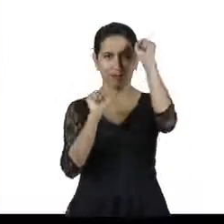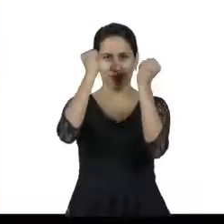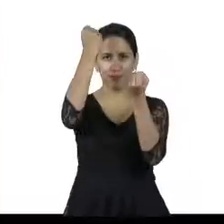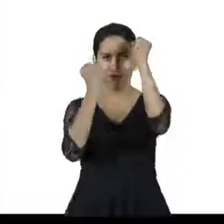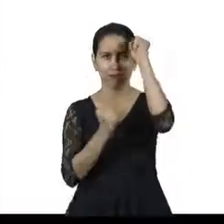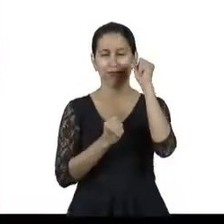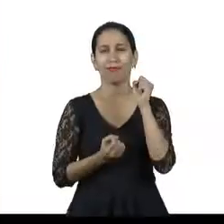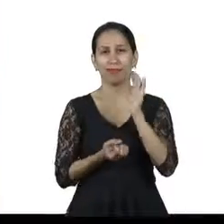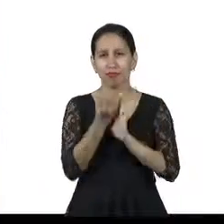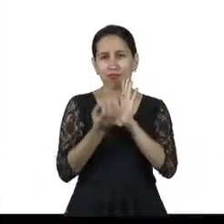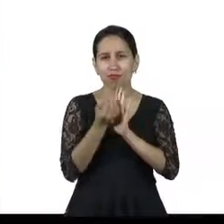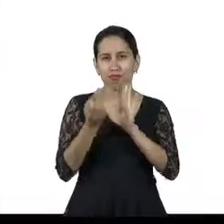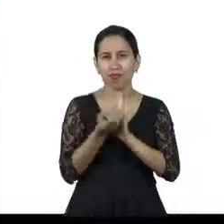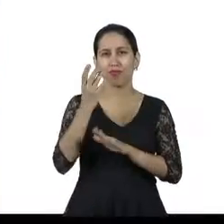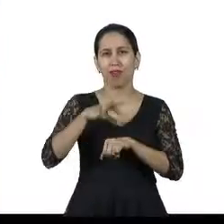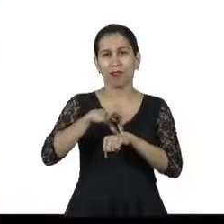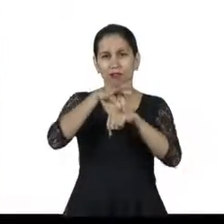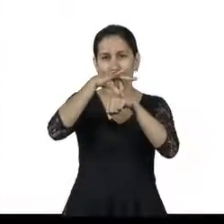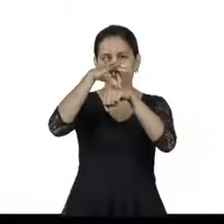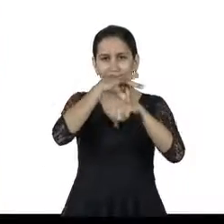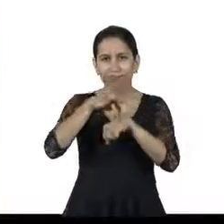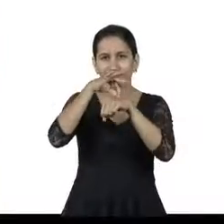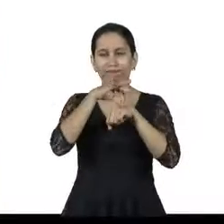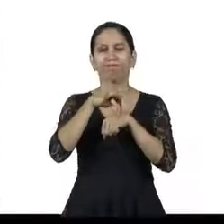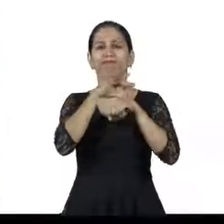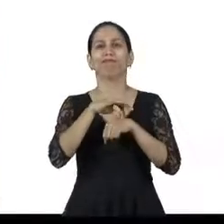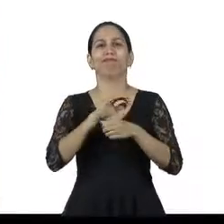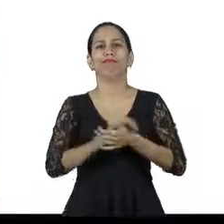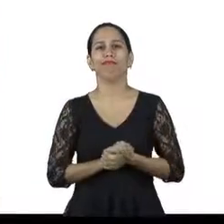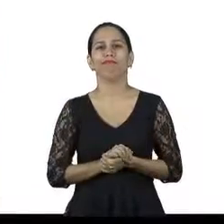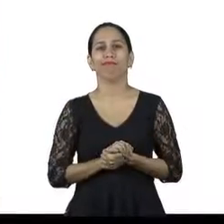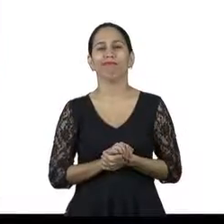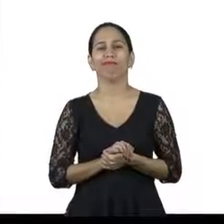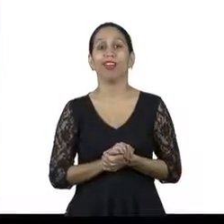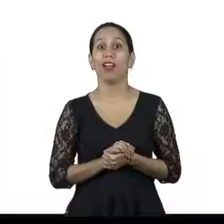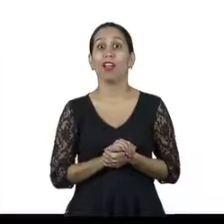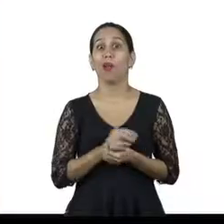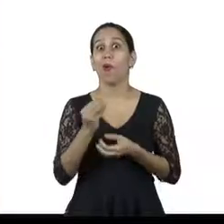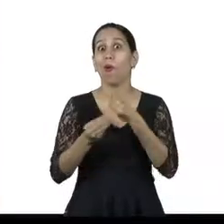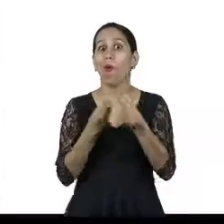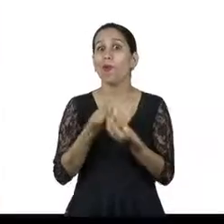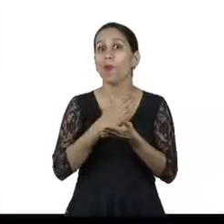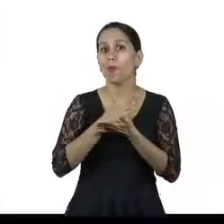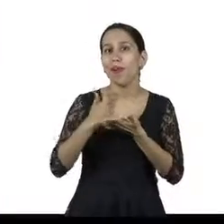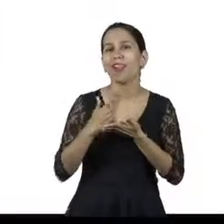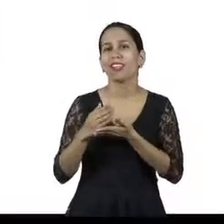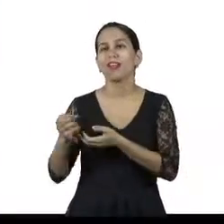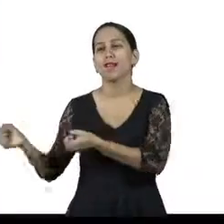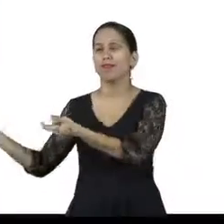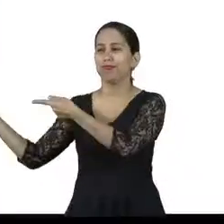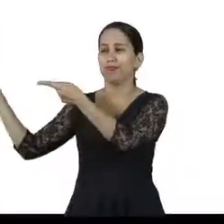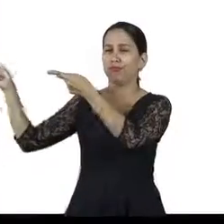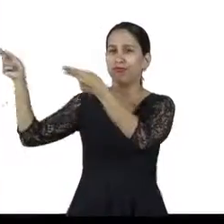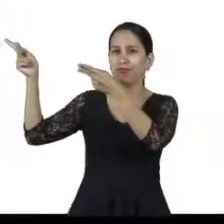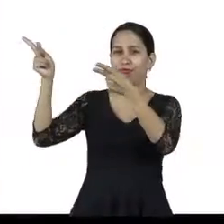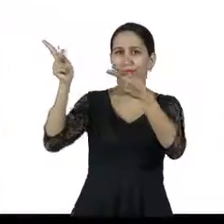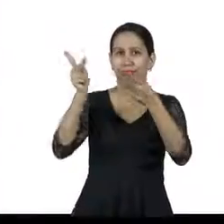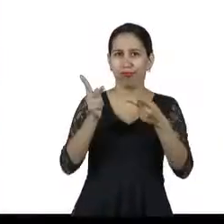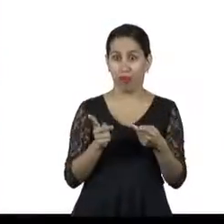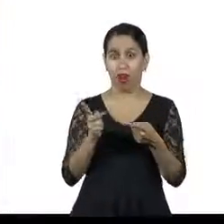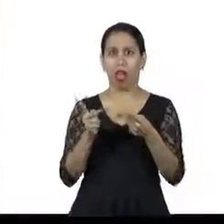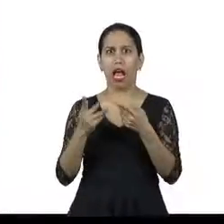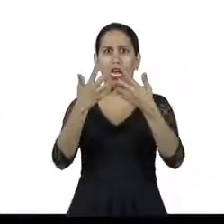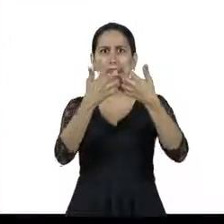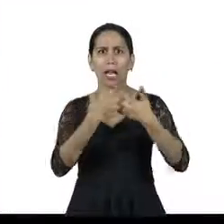proteína animal, o processamento de carnes começa com a chegada dos animais vindos das granjas. O primeiro local por onde eles passam é esse aqui,